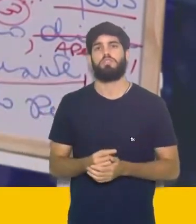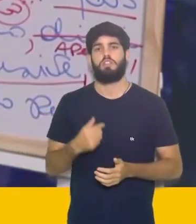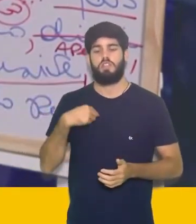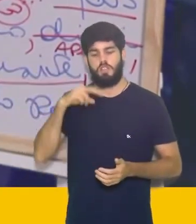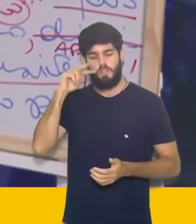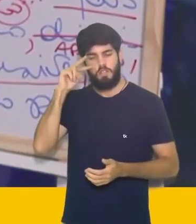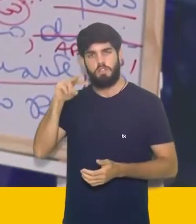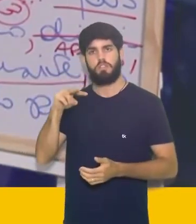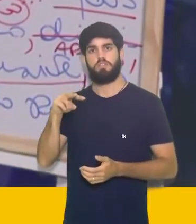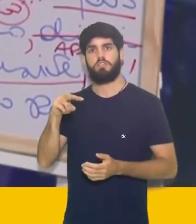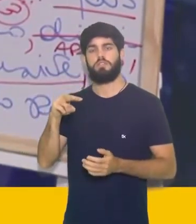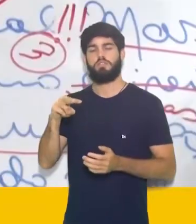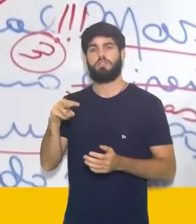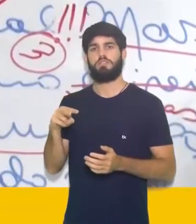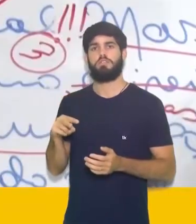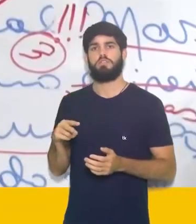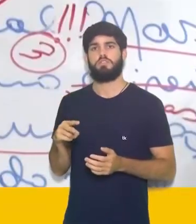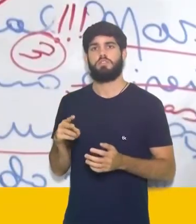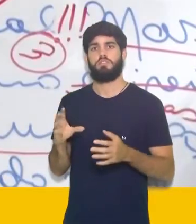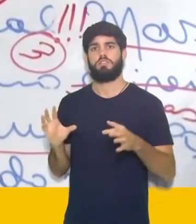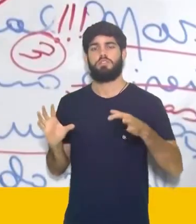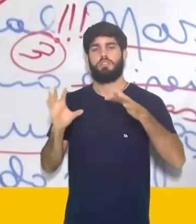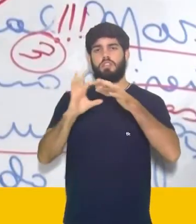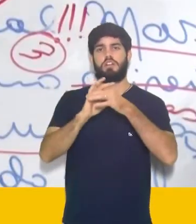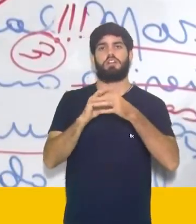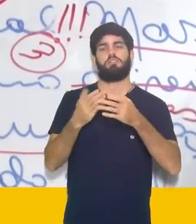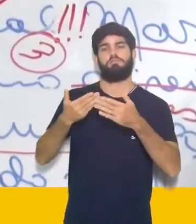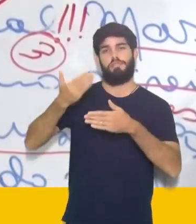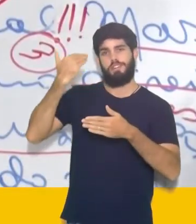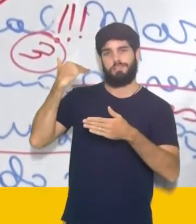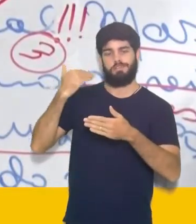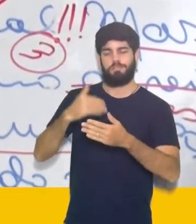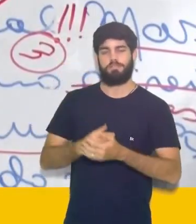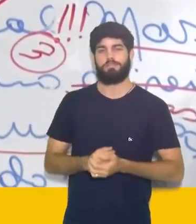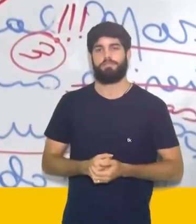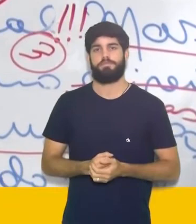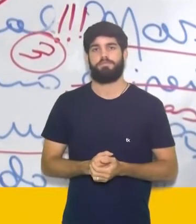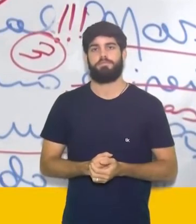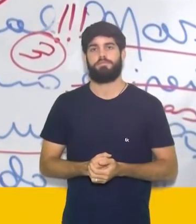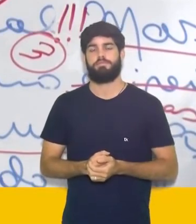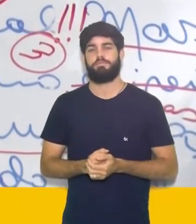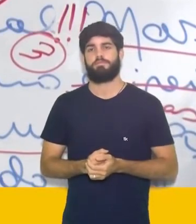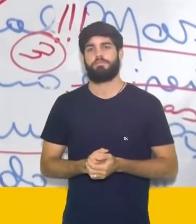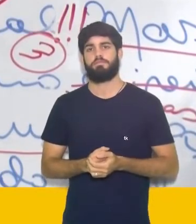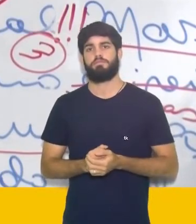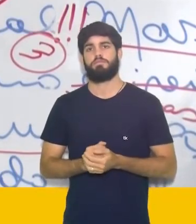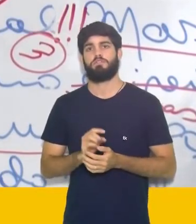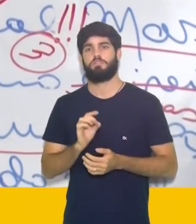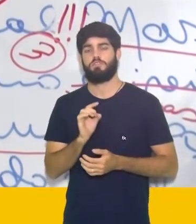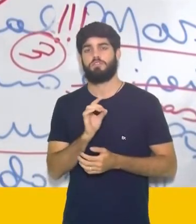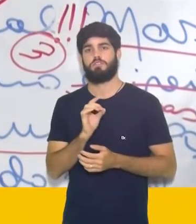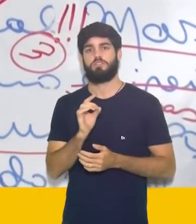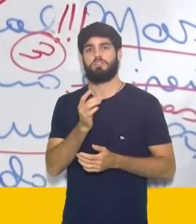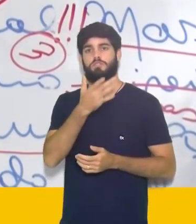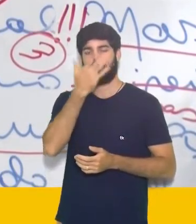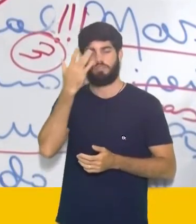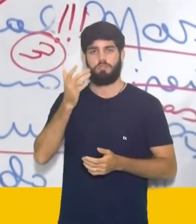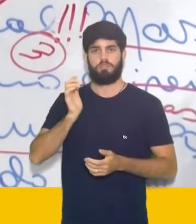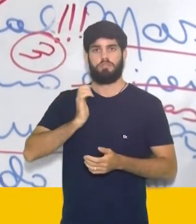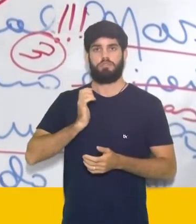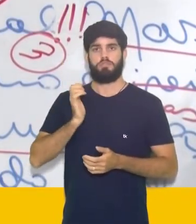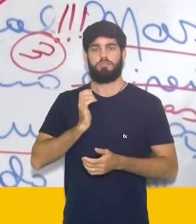tá bem? Para quando eu ler, eu saber que isso é uma linkagem para trás. Apenas da elite.